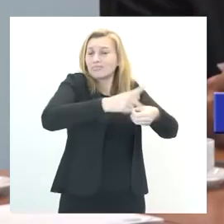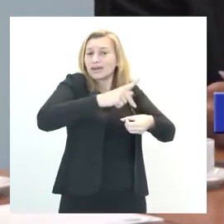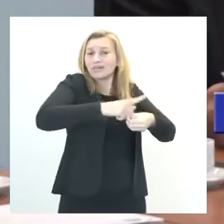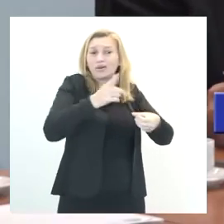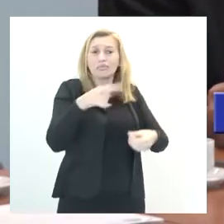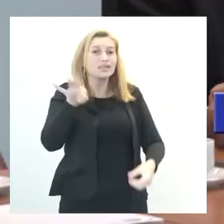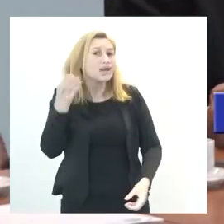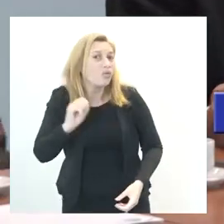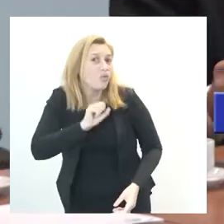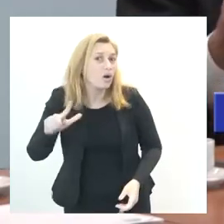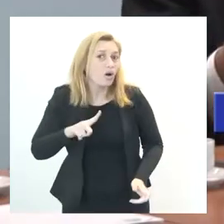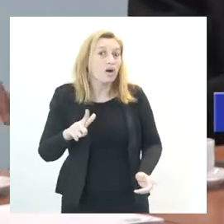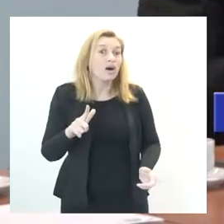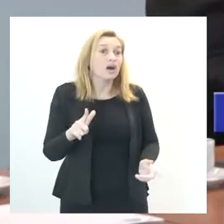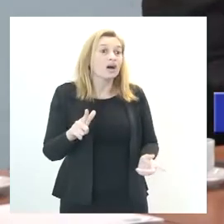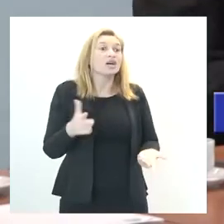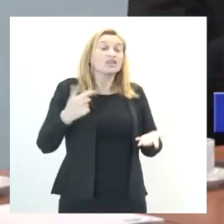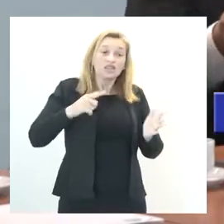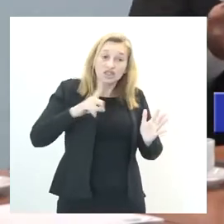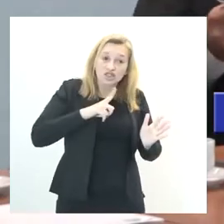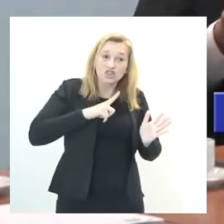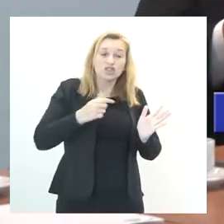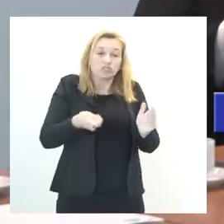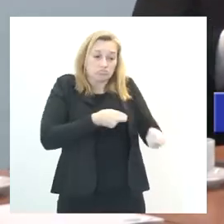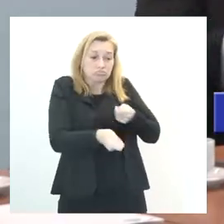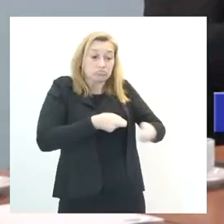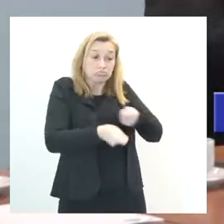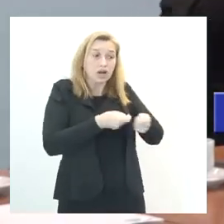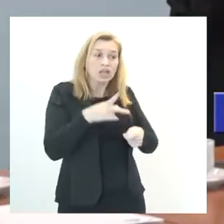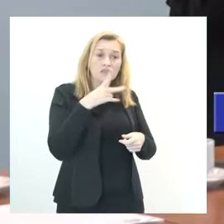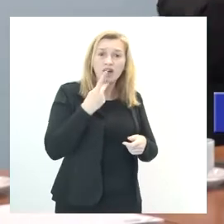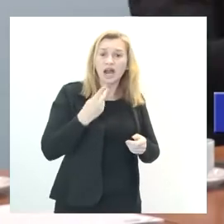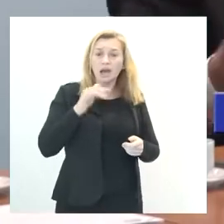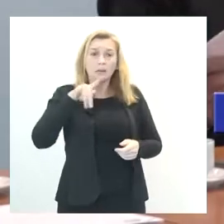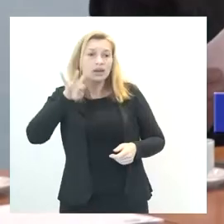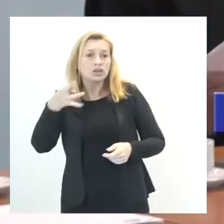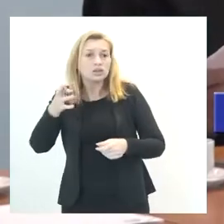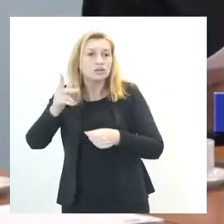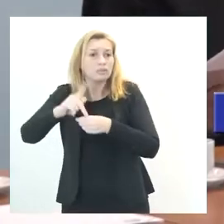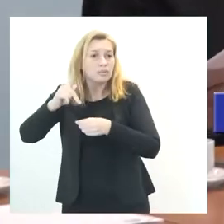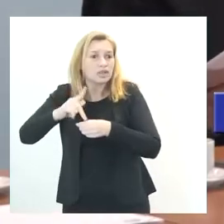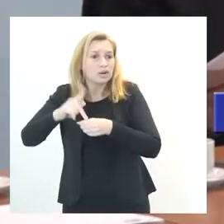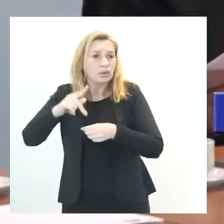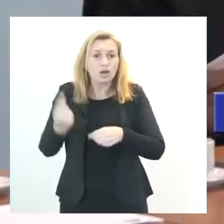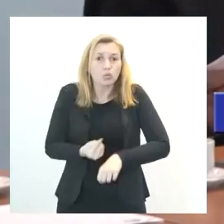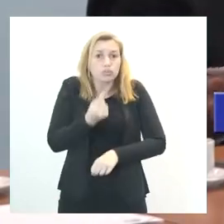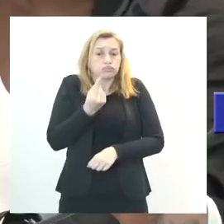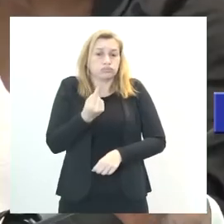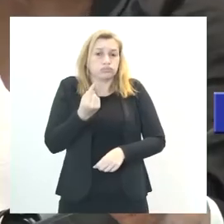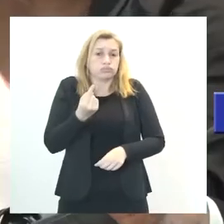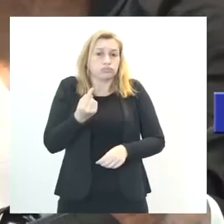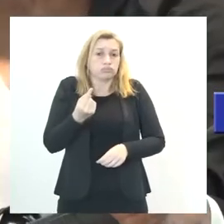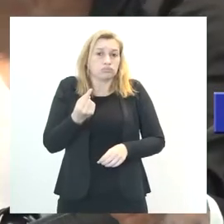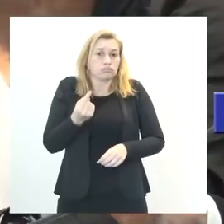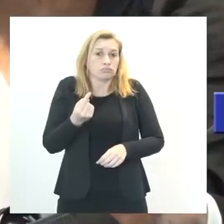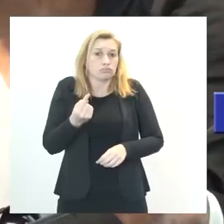do pré-sal que tinha um marco regulatório que dizia que a Petrobras é operadora única pô